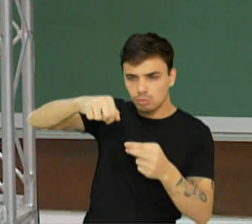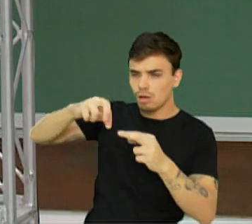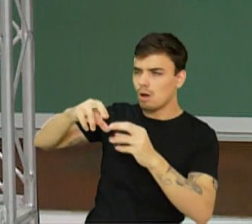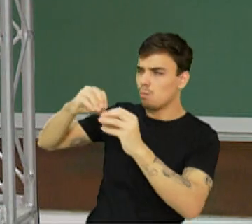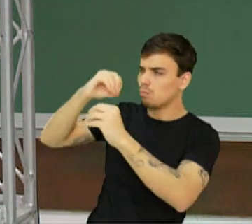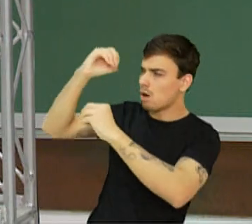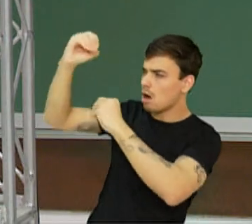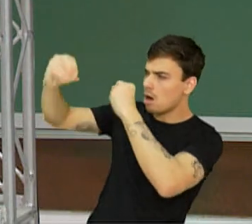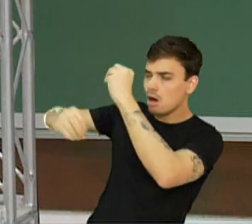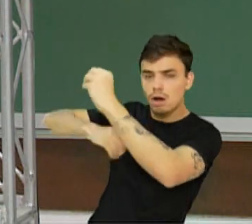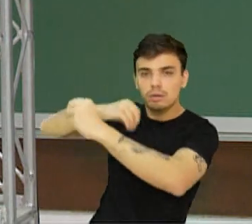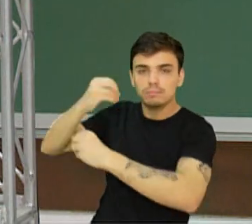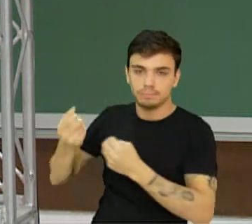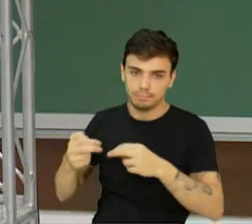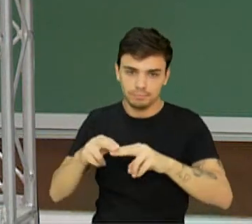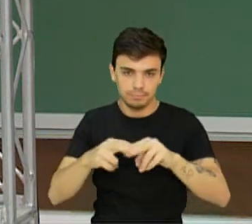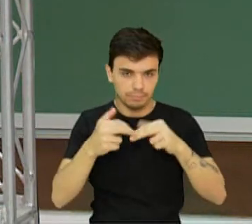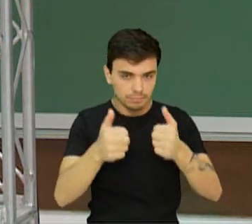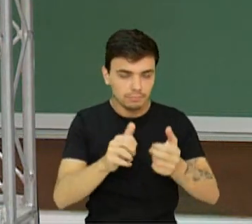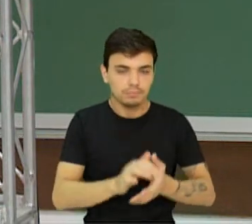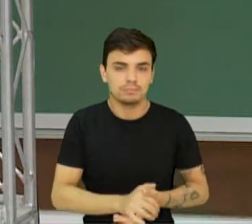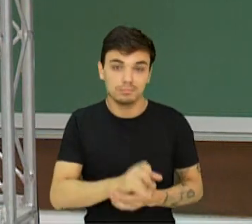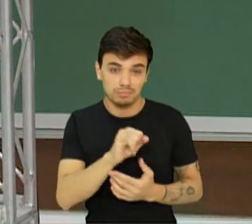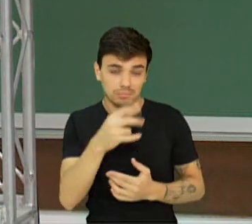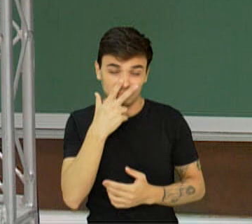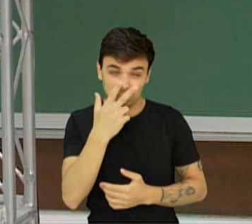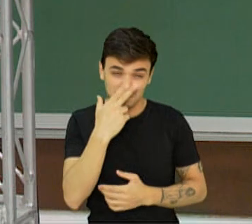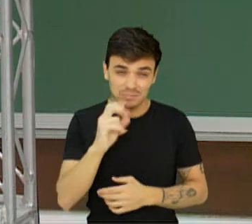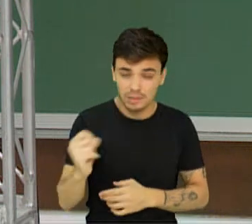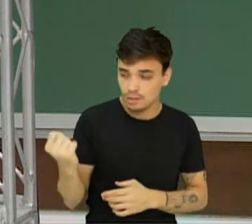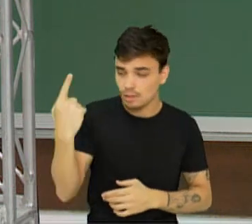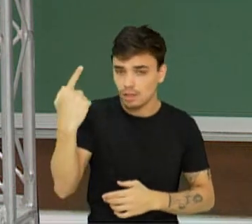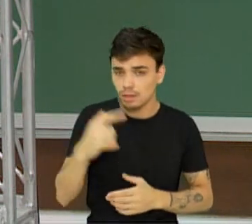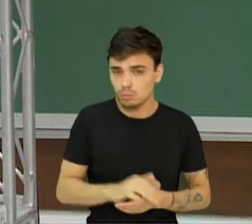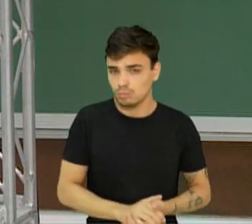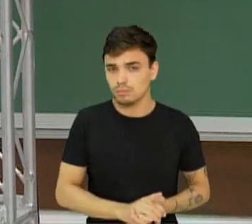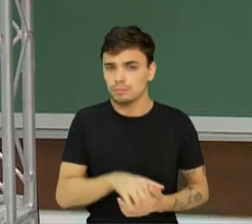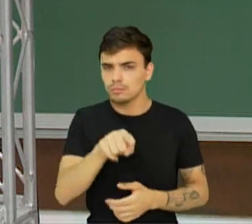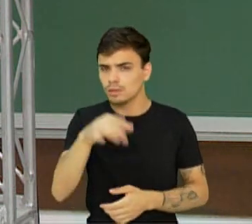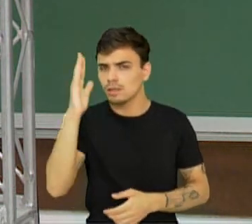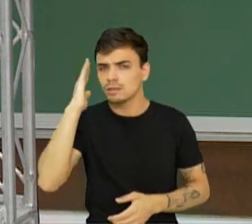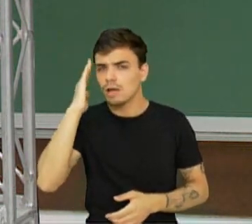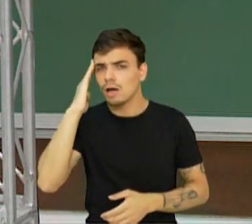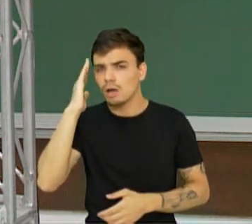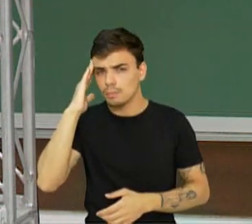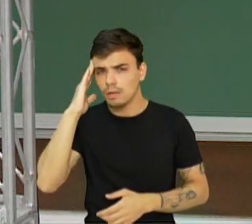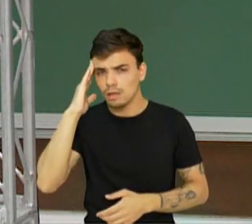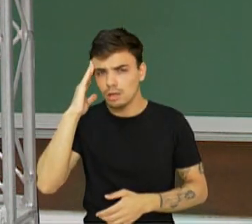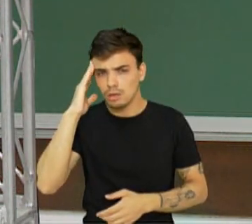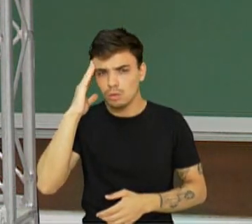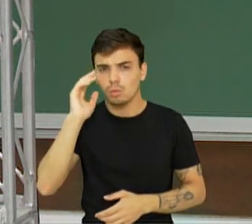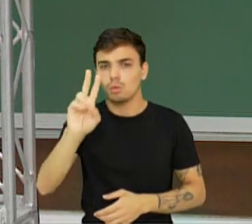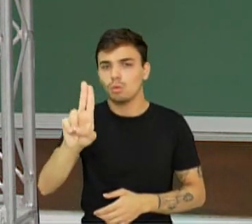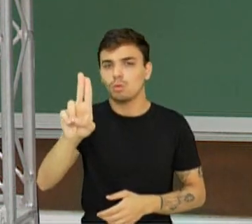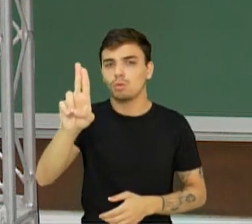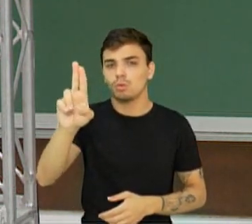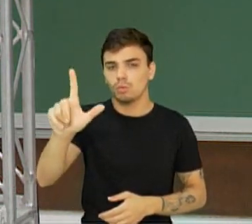das ondas gravitacionais. Para quem acha estranho isso que eu estou falando, já ouviu falar em